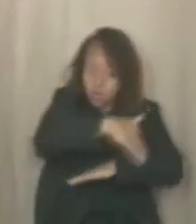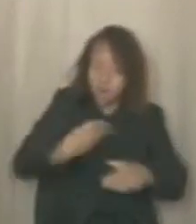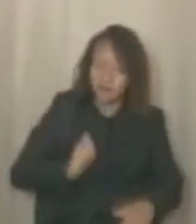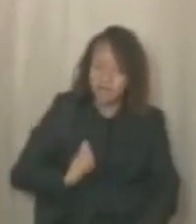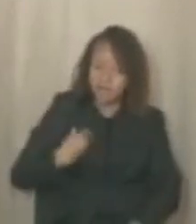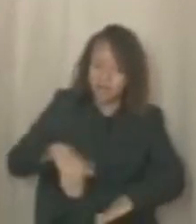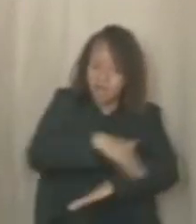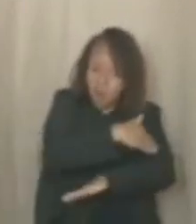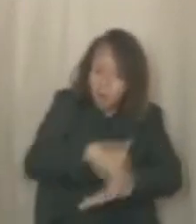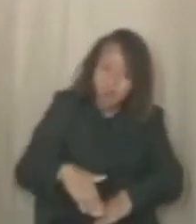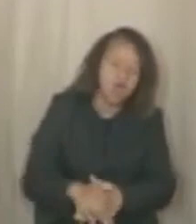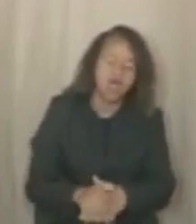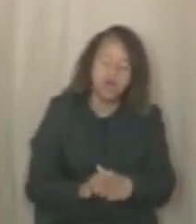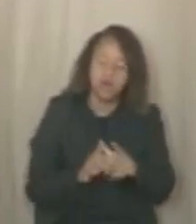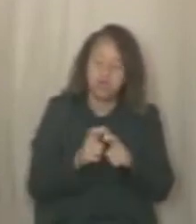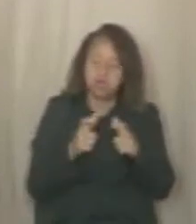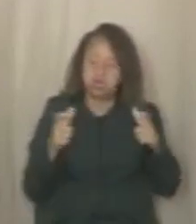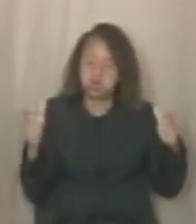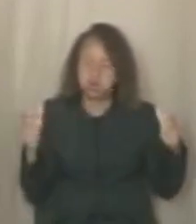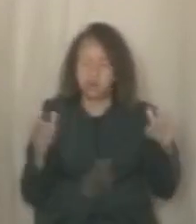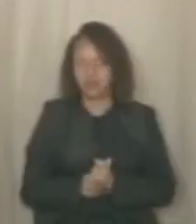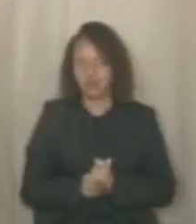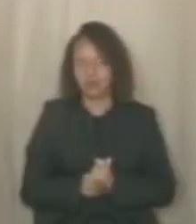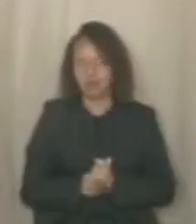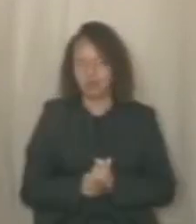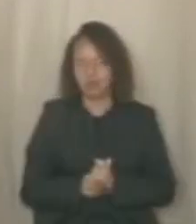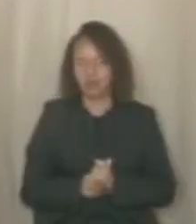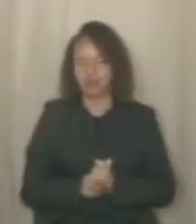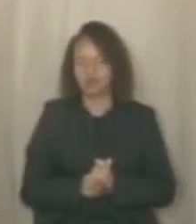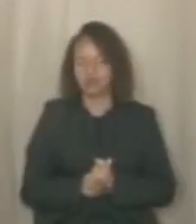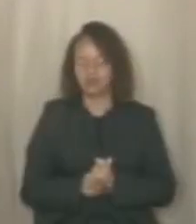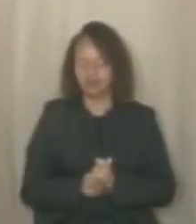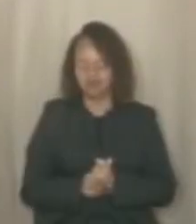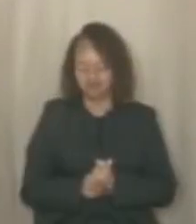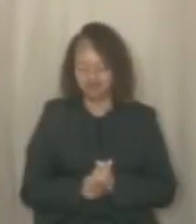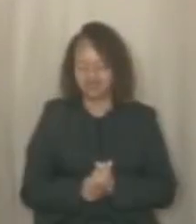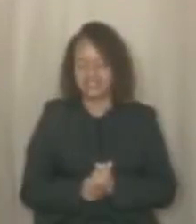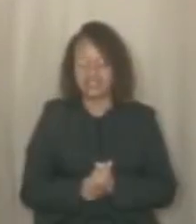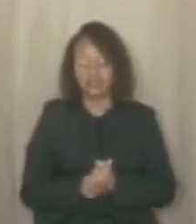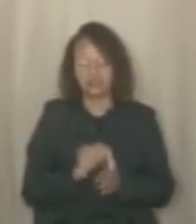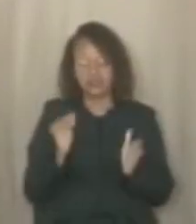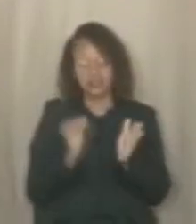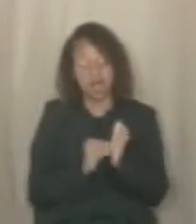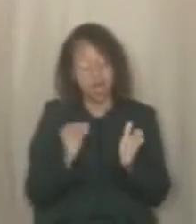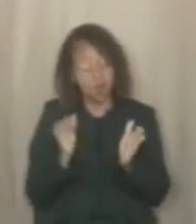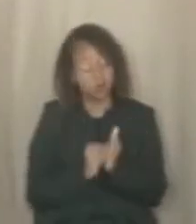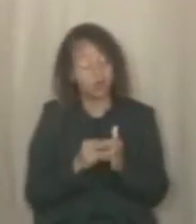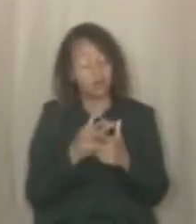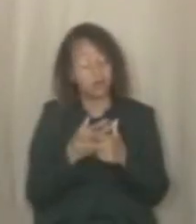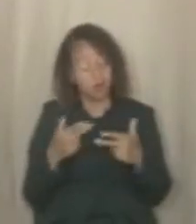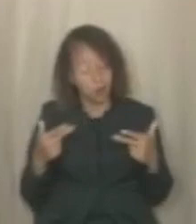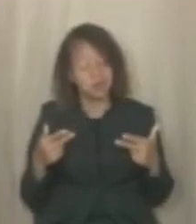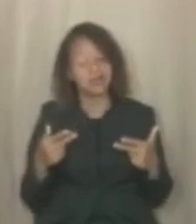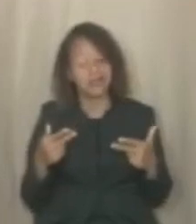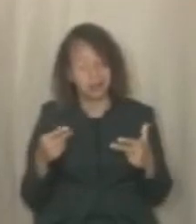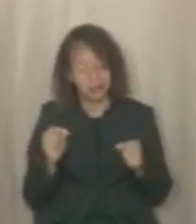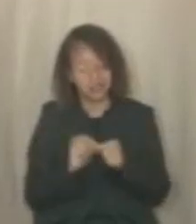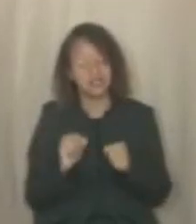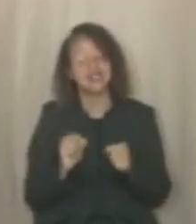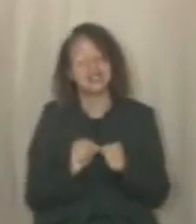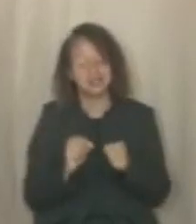vivem na rua não aumentam a cada ano há muito o que se fazer e o que dizer aqui